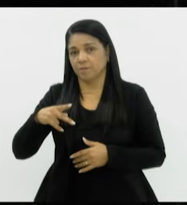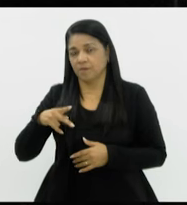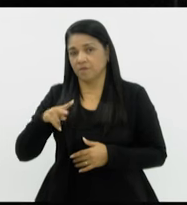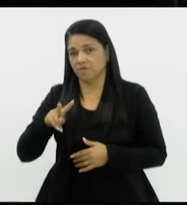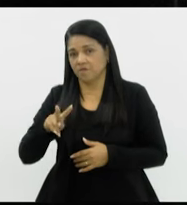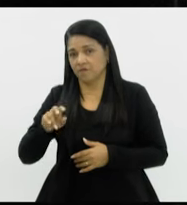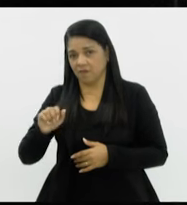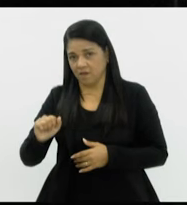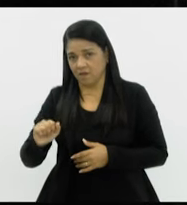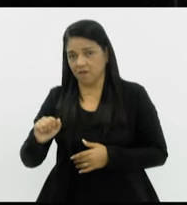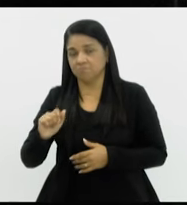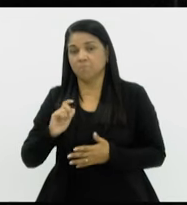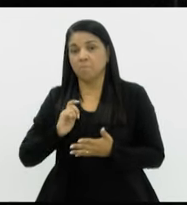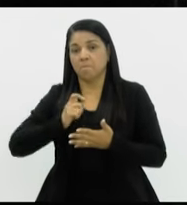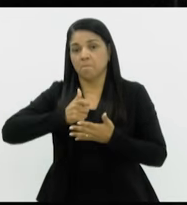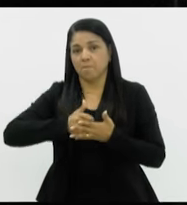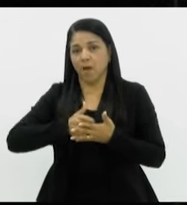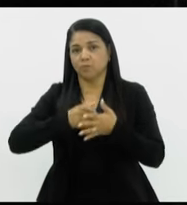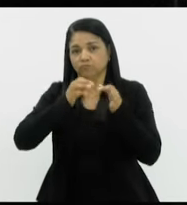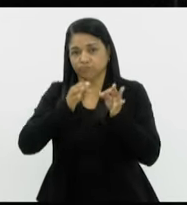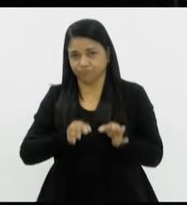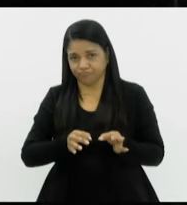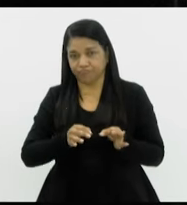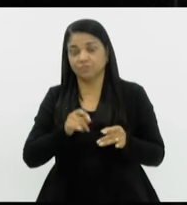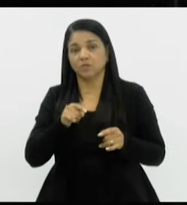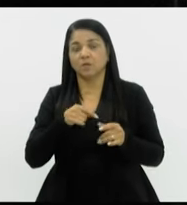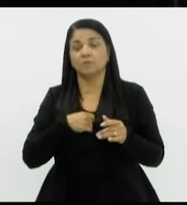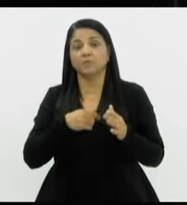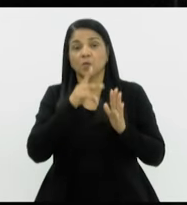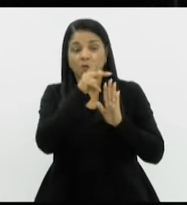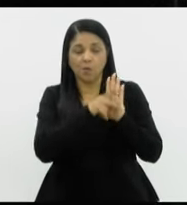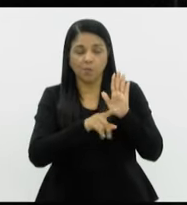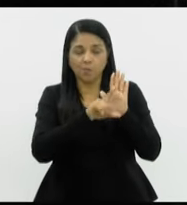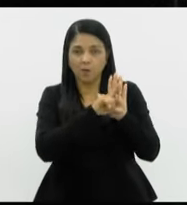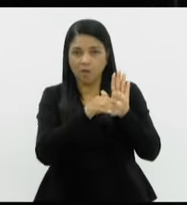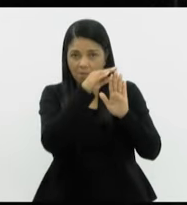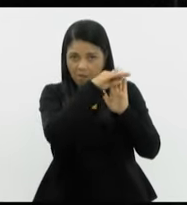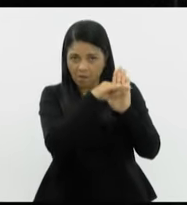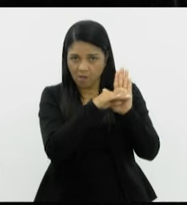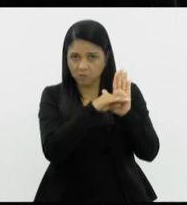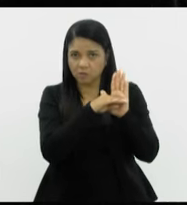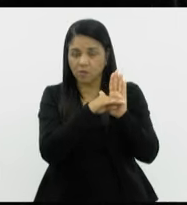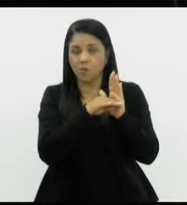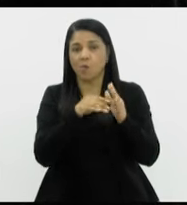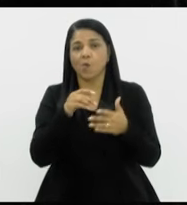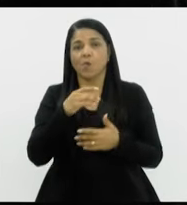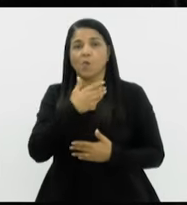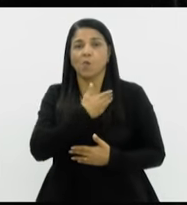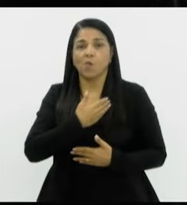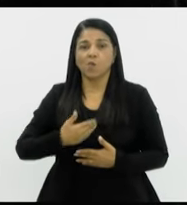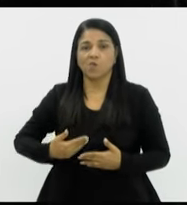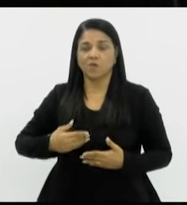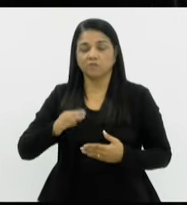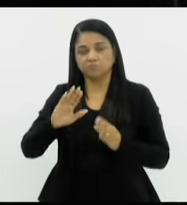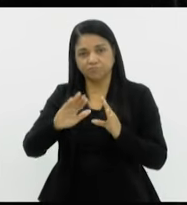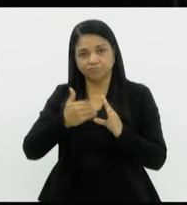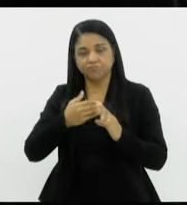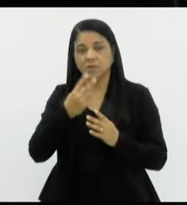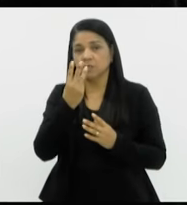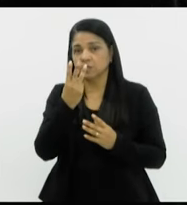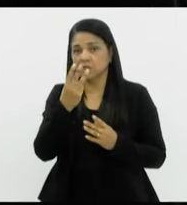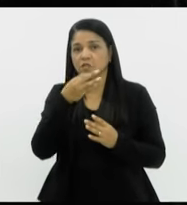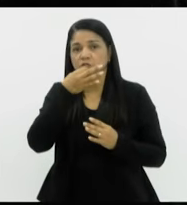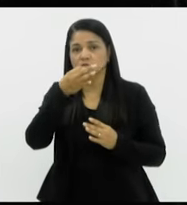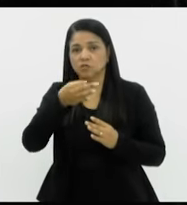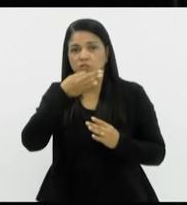dia. O projeto foi à pauta, o governo mandou 3 sugestões de emenda, que eu ainda